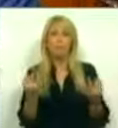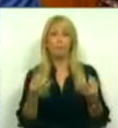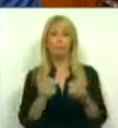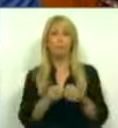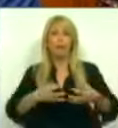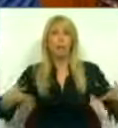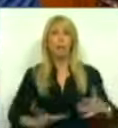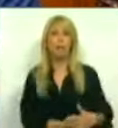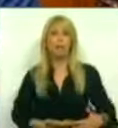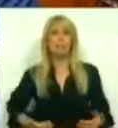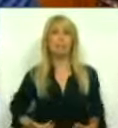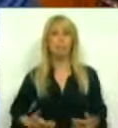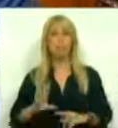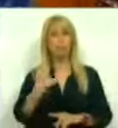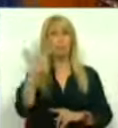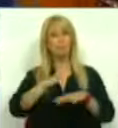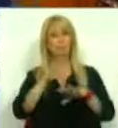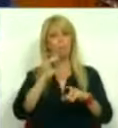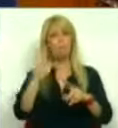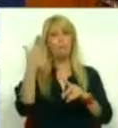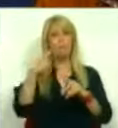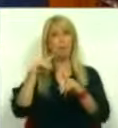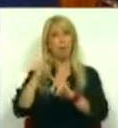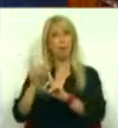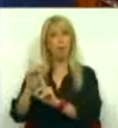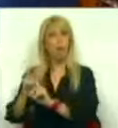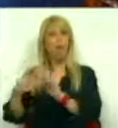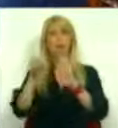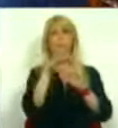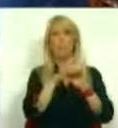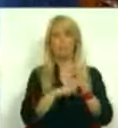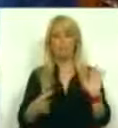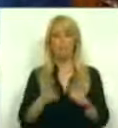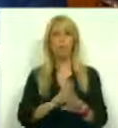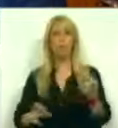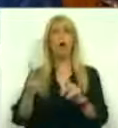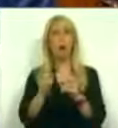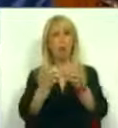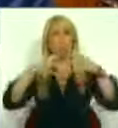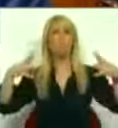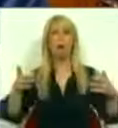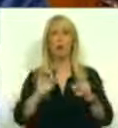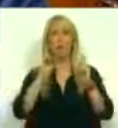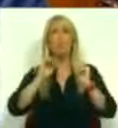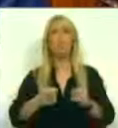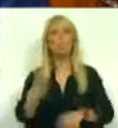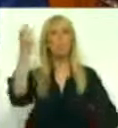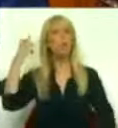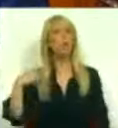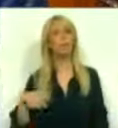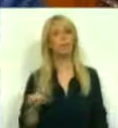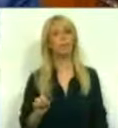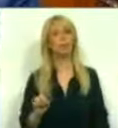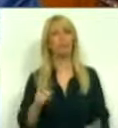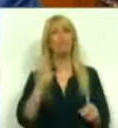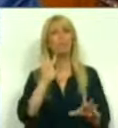desemprego, sobretudo nos primeiros anos do programa. Um aumento que, convém lembrar, não começou há um ano atrás, mas antes